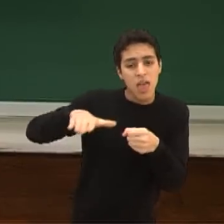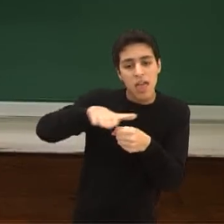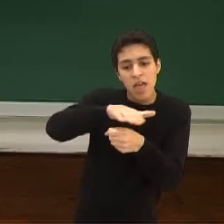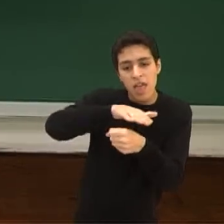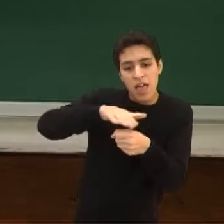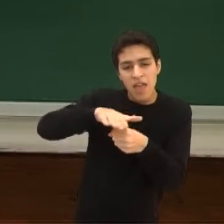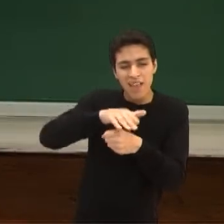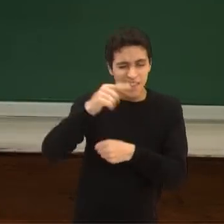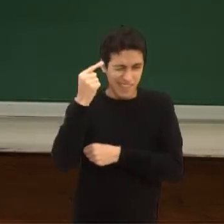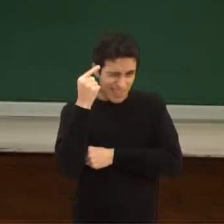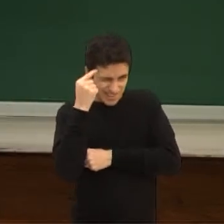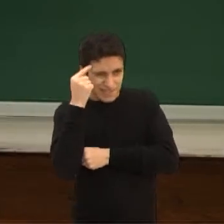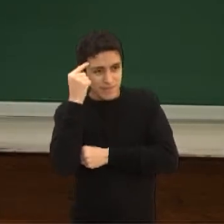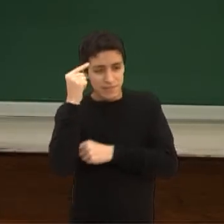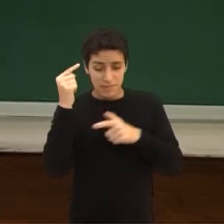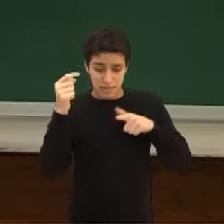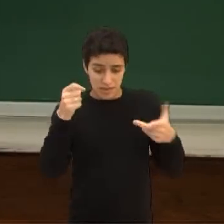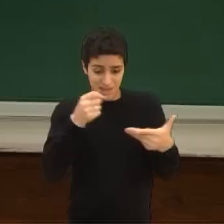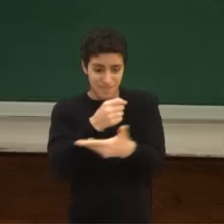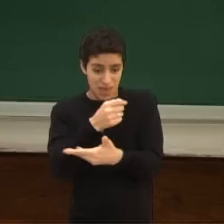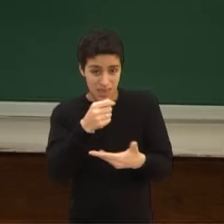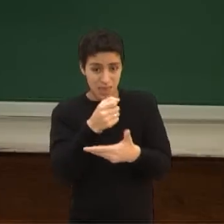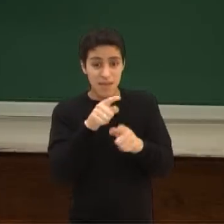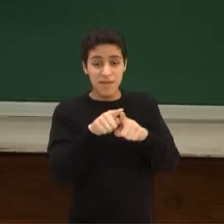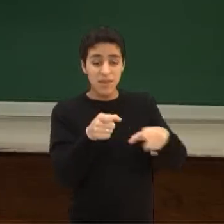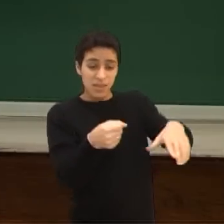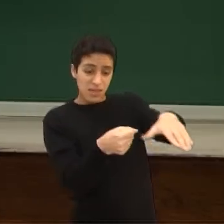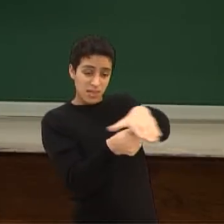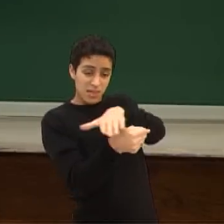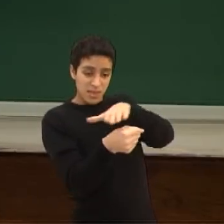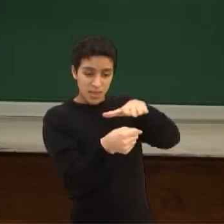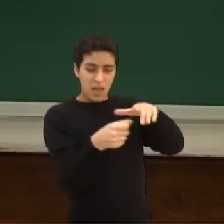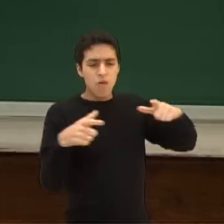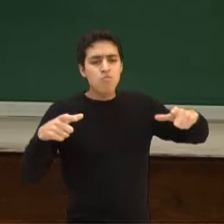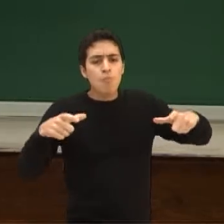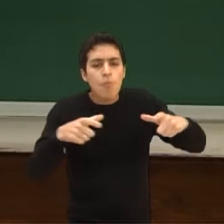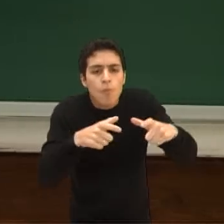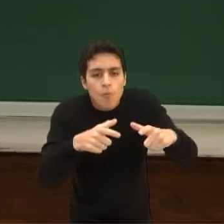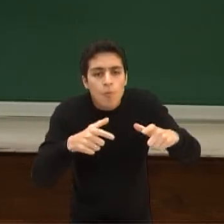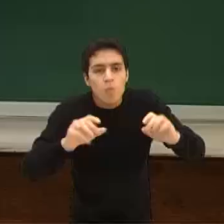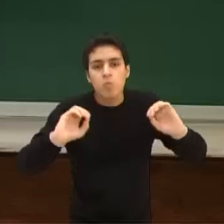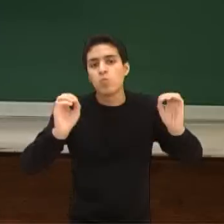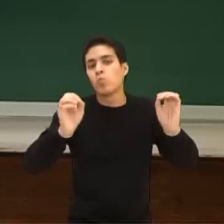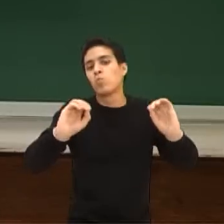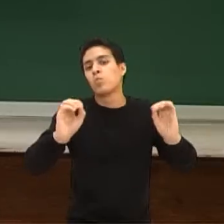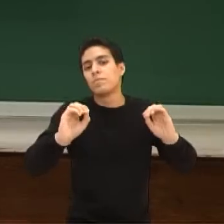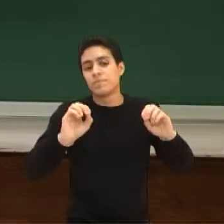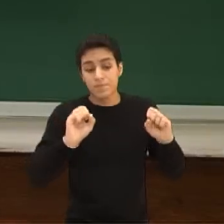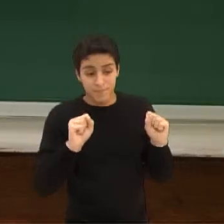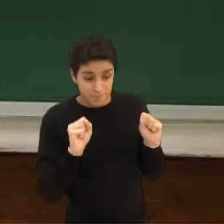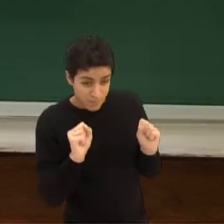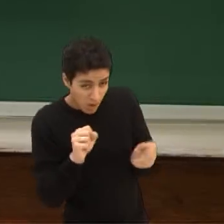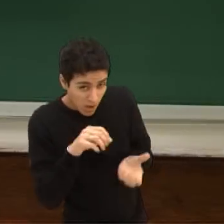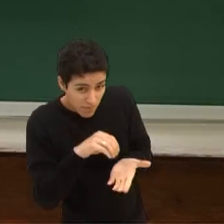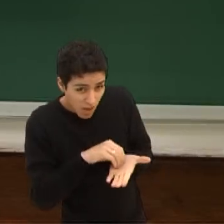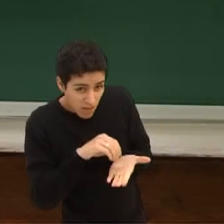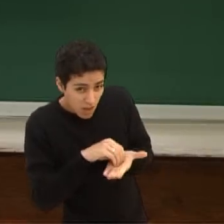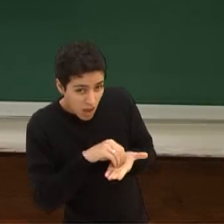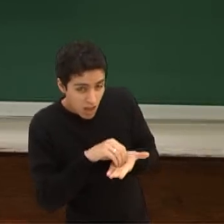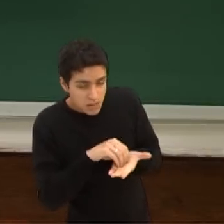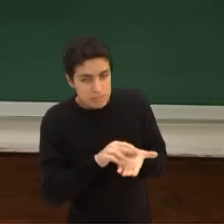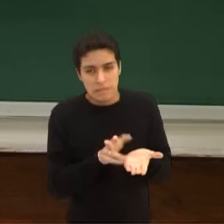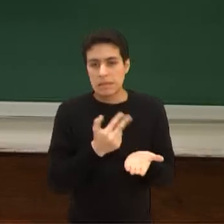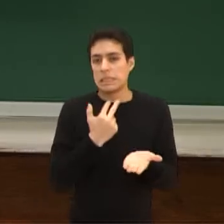quem? Eu tenho a base maior, mas está faltando a base menor. Pode faltar a base